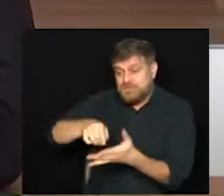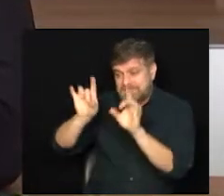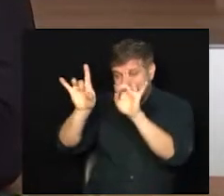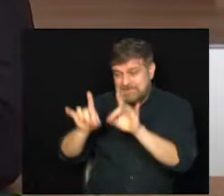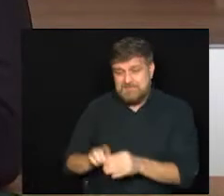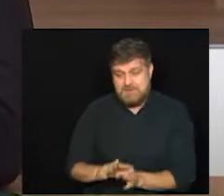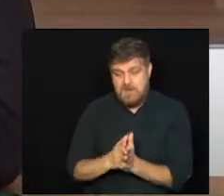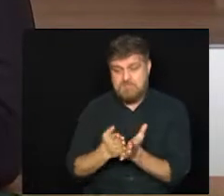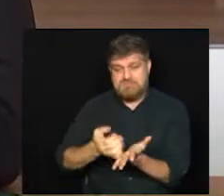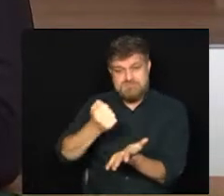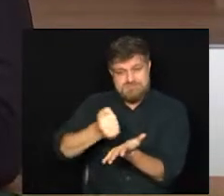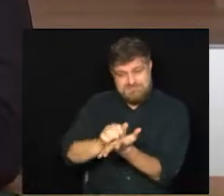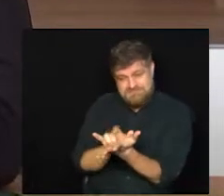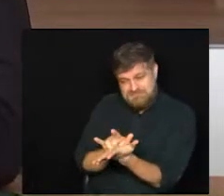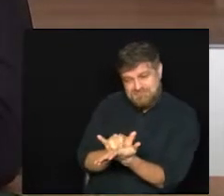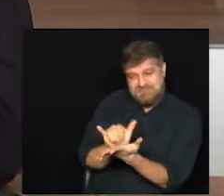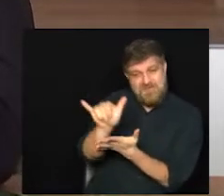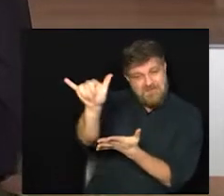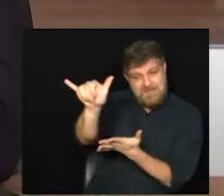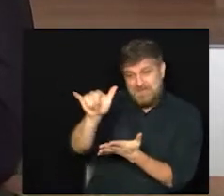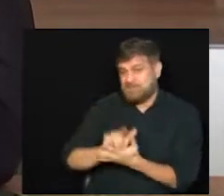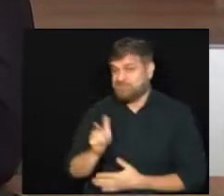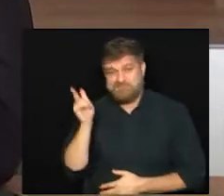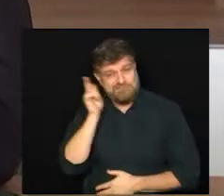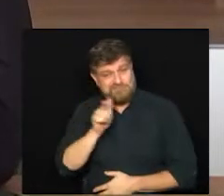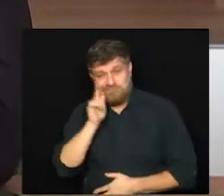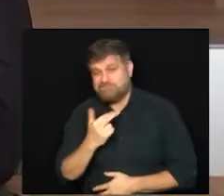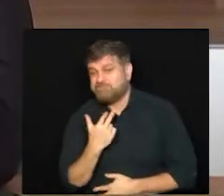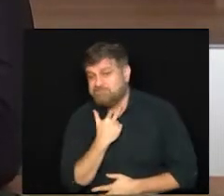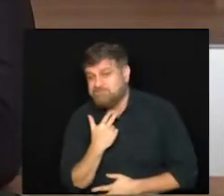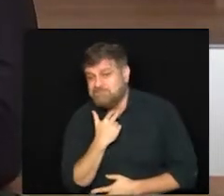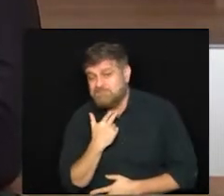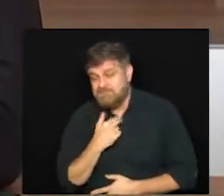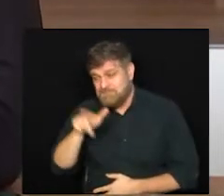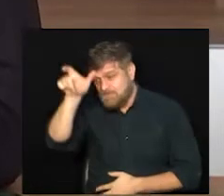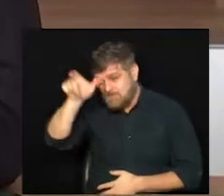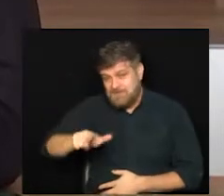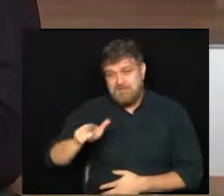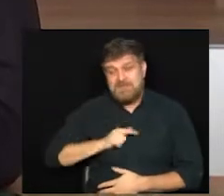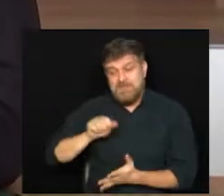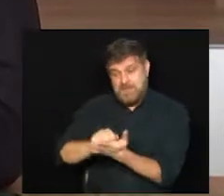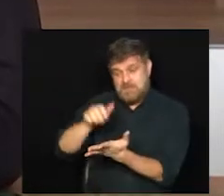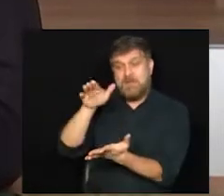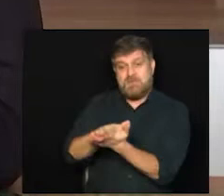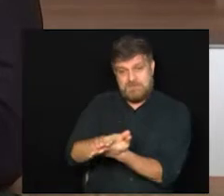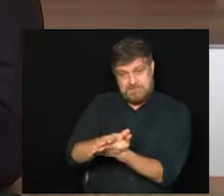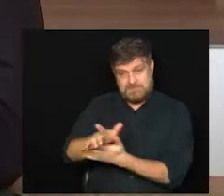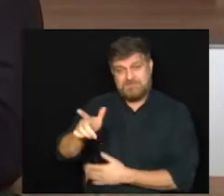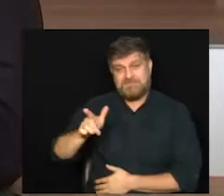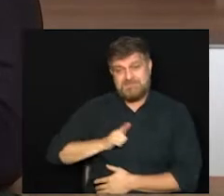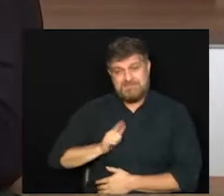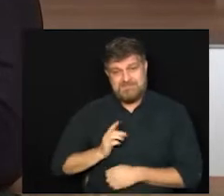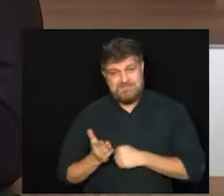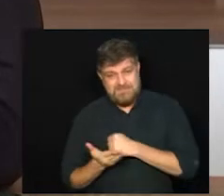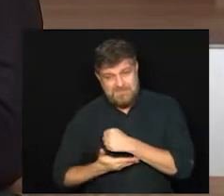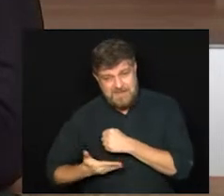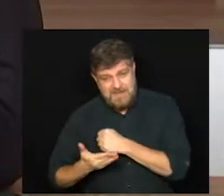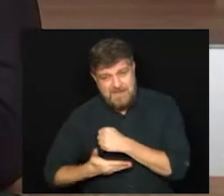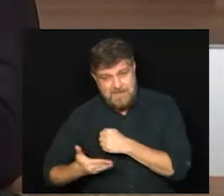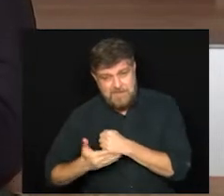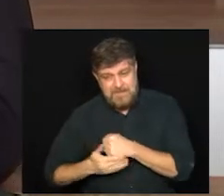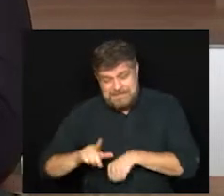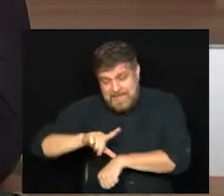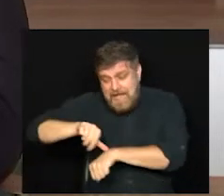um visto, né, coisas desse tipo. E você vai incorrer em uma multa, né? A multa mínima por atraso na entrega